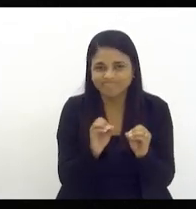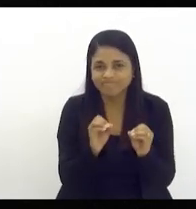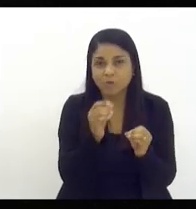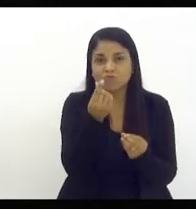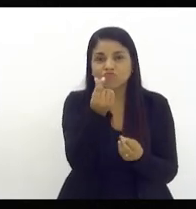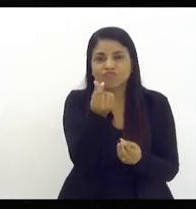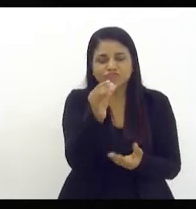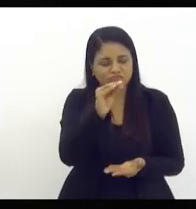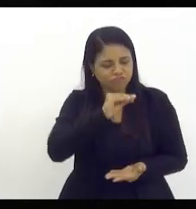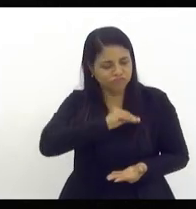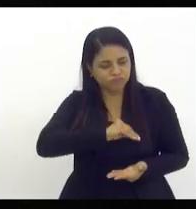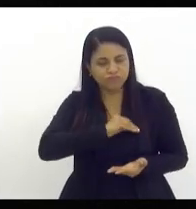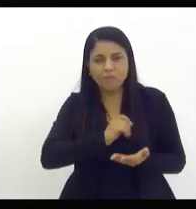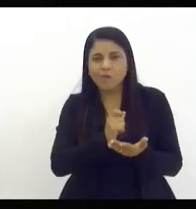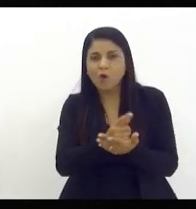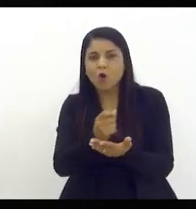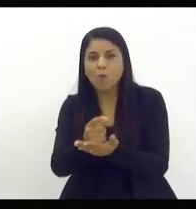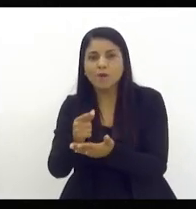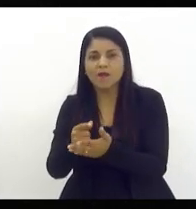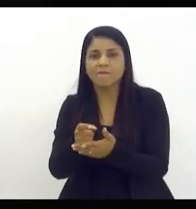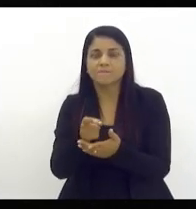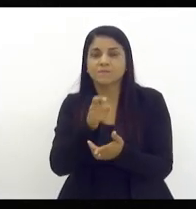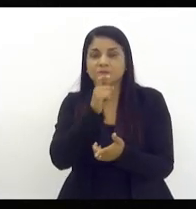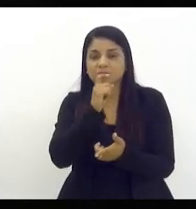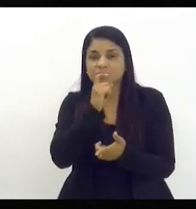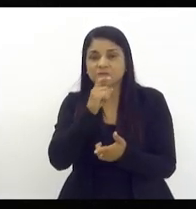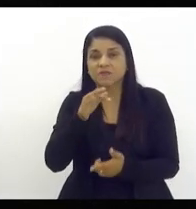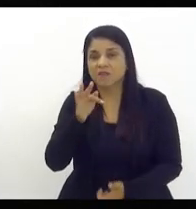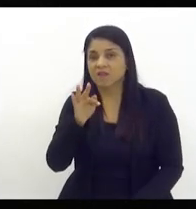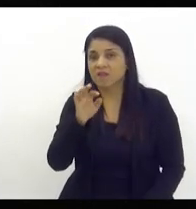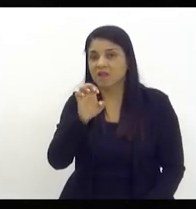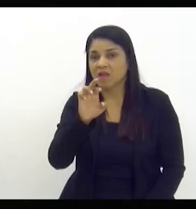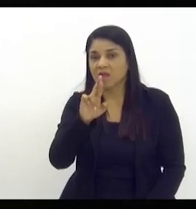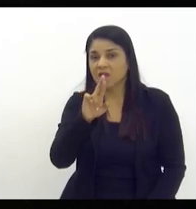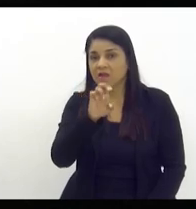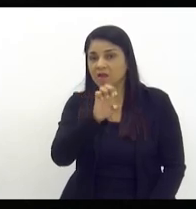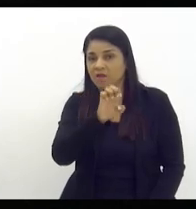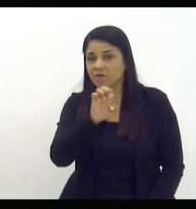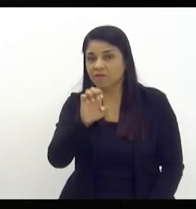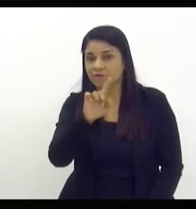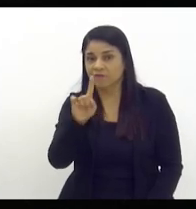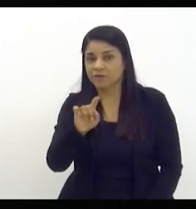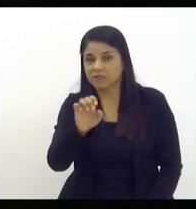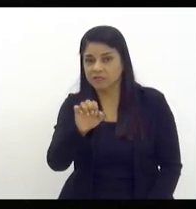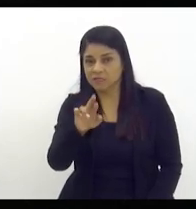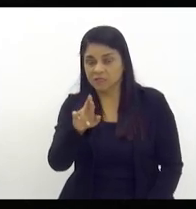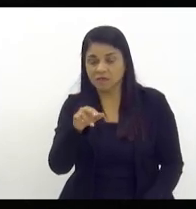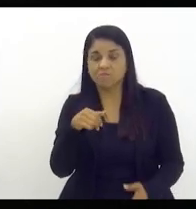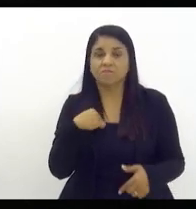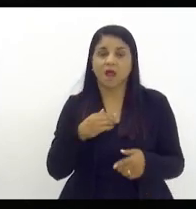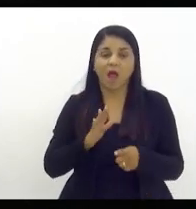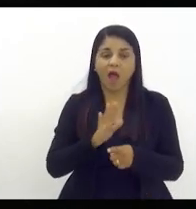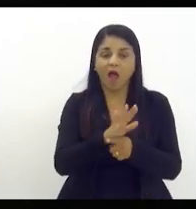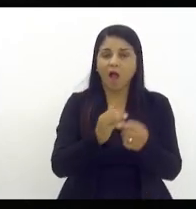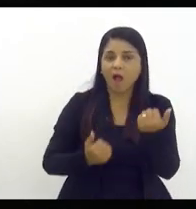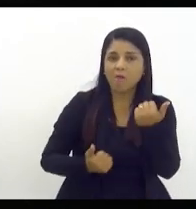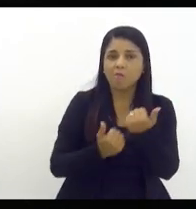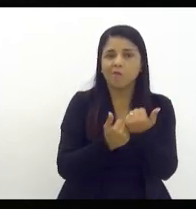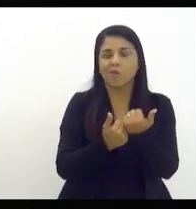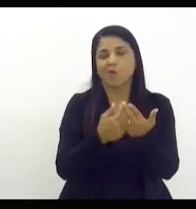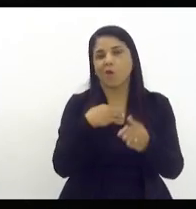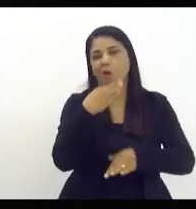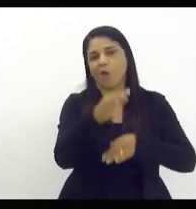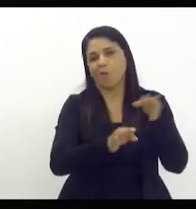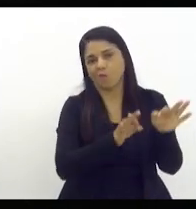o recurso para comprar um freezer. No exercício para a construção deste projeto,